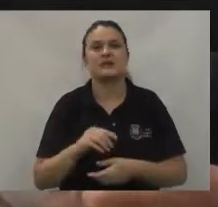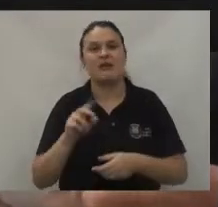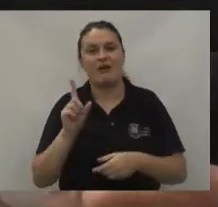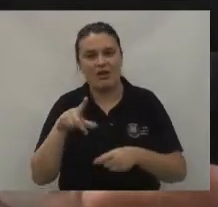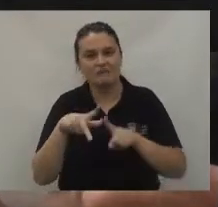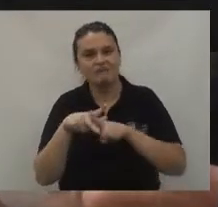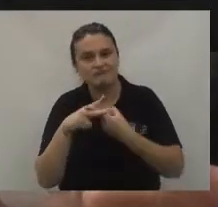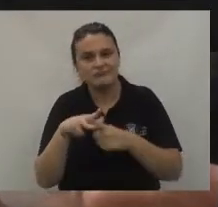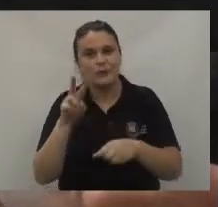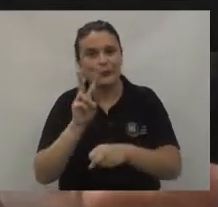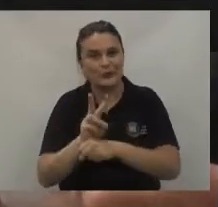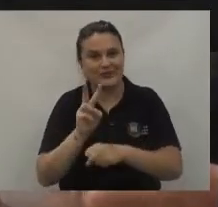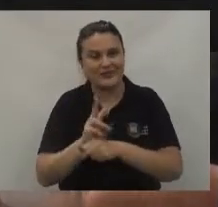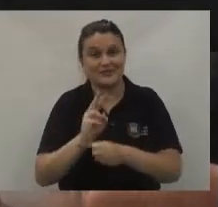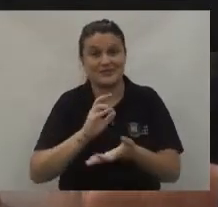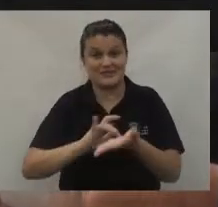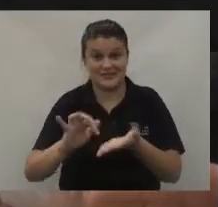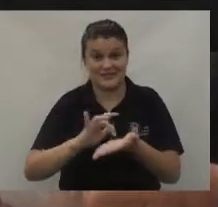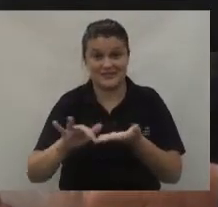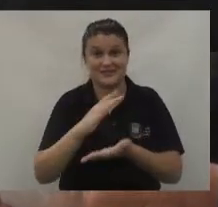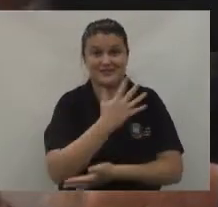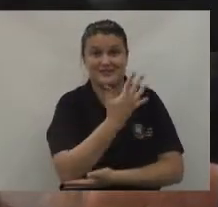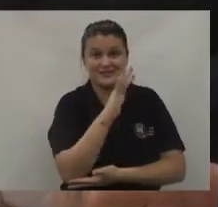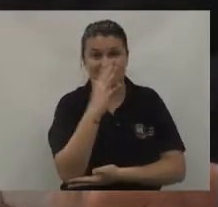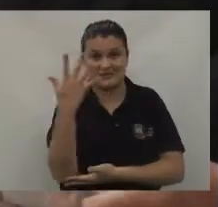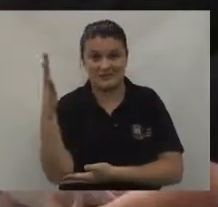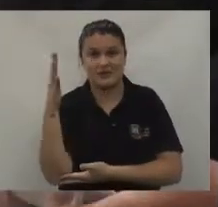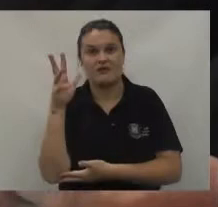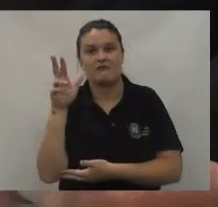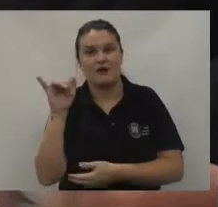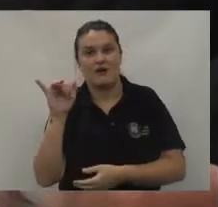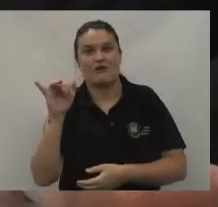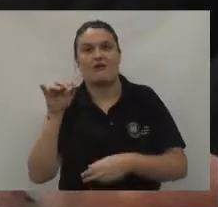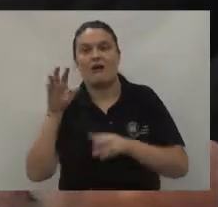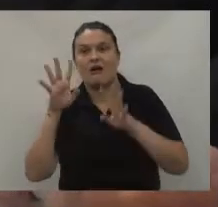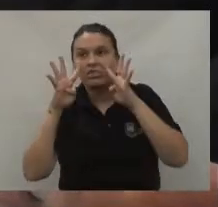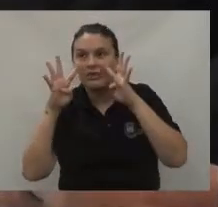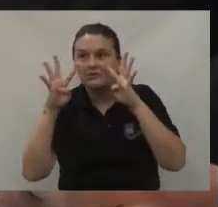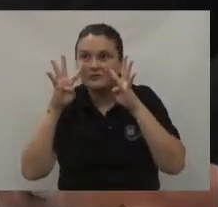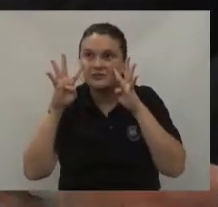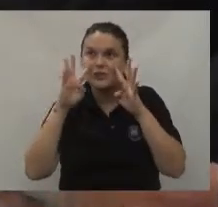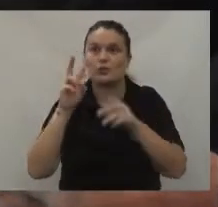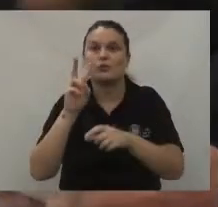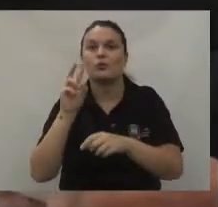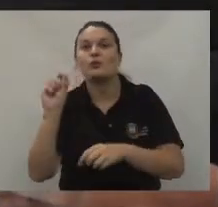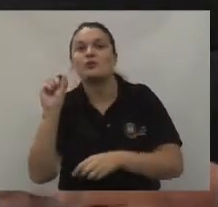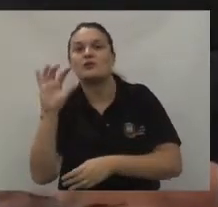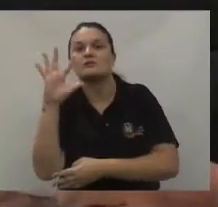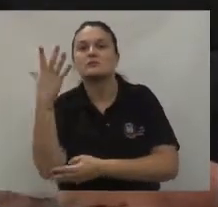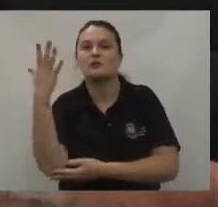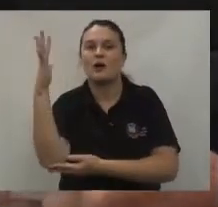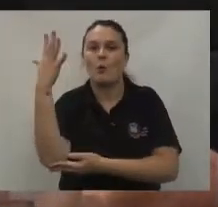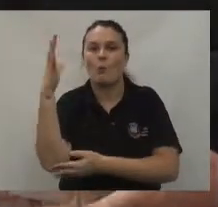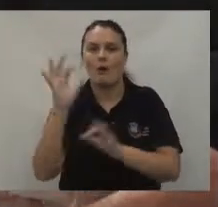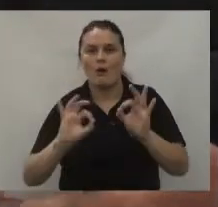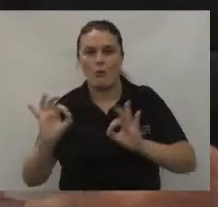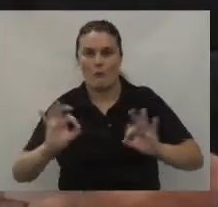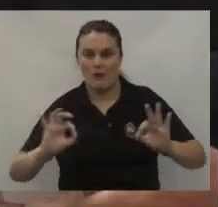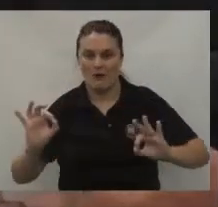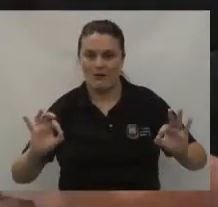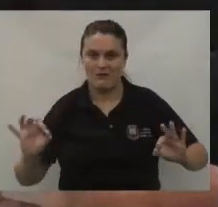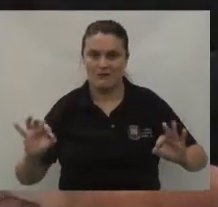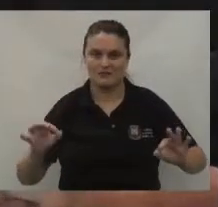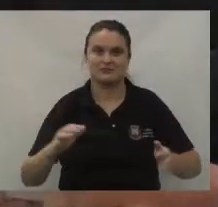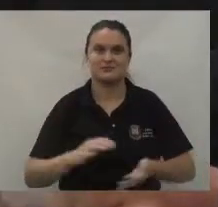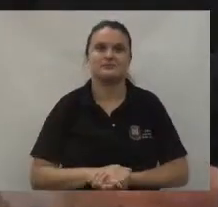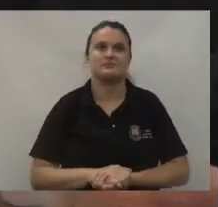solicitar que essa secretaria de meio ambiente que vai pelo menos dá uma olhada lhe o que está acontecendo o que pode ser feito com